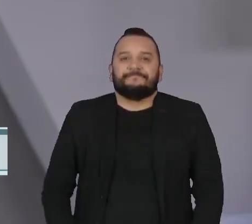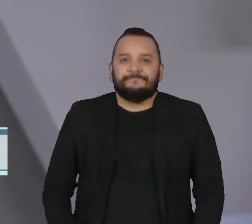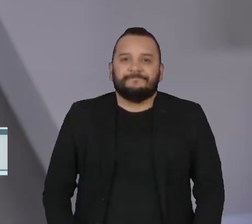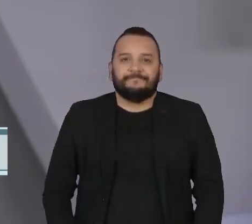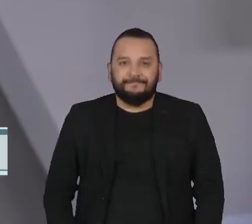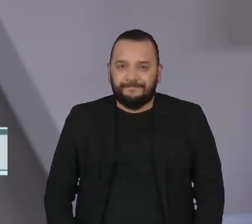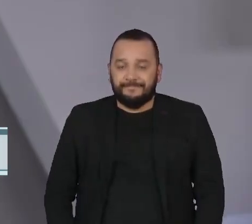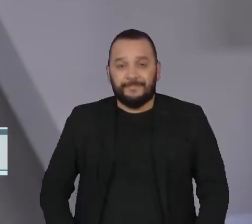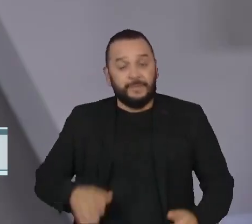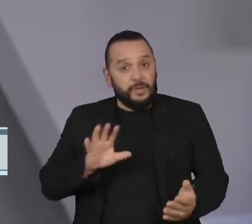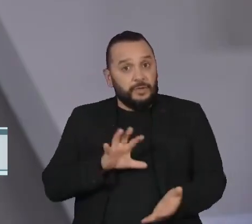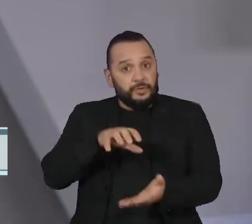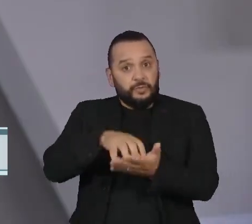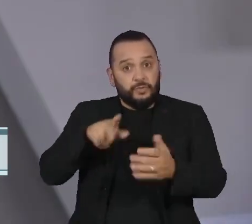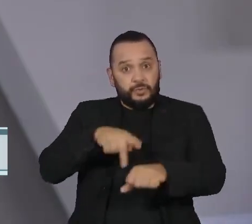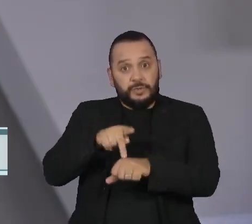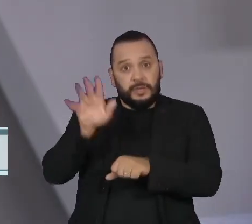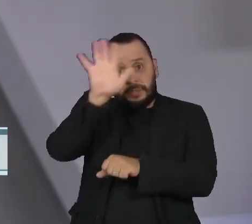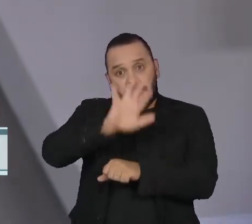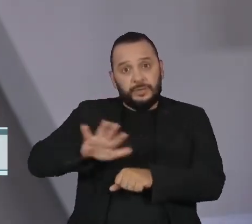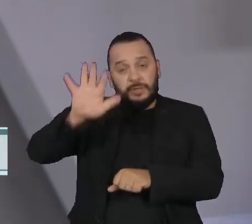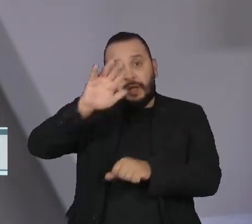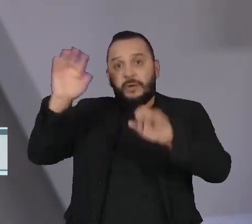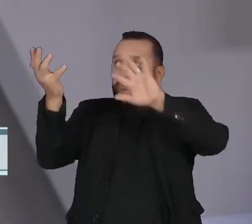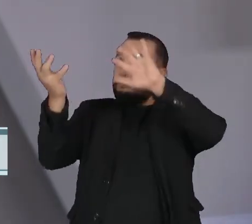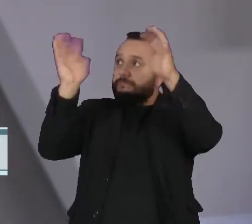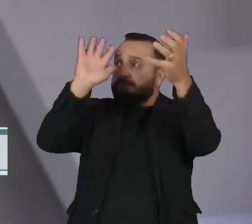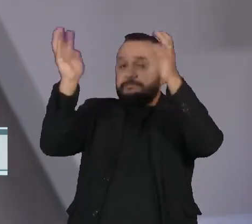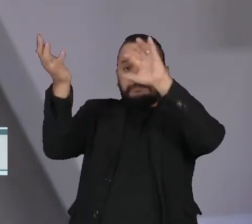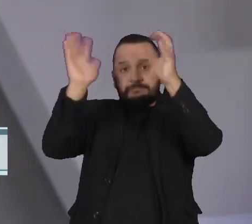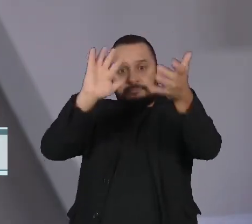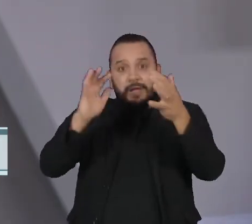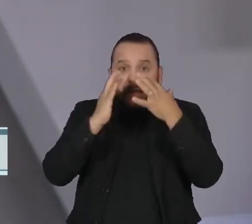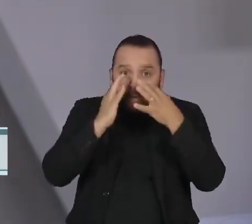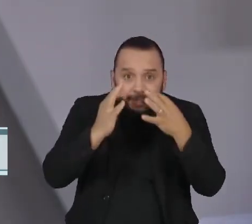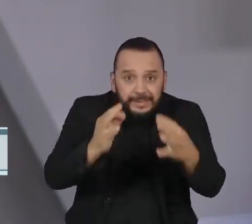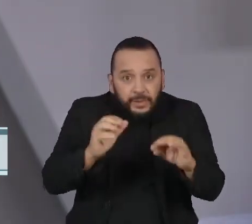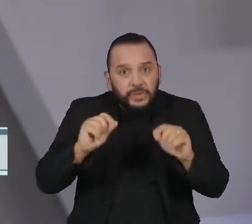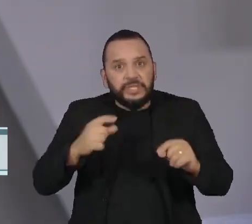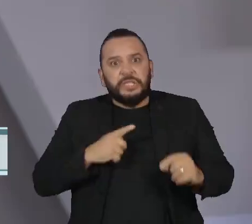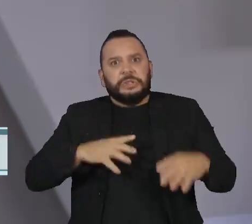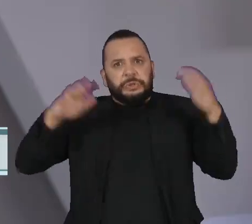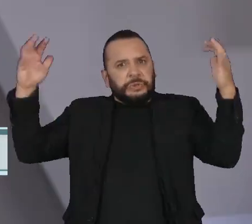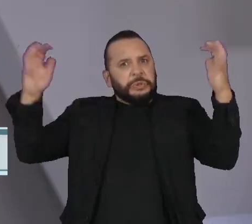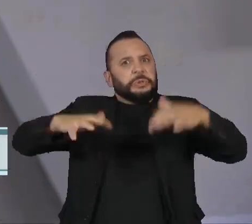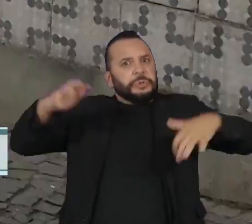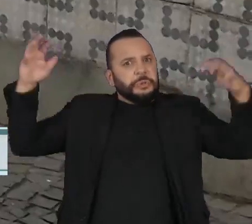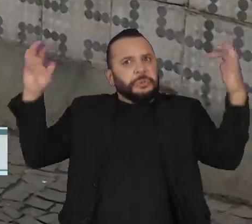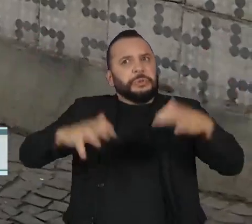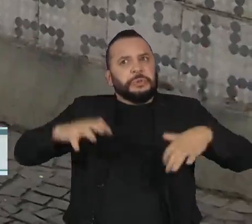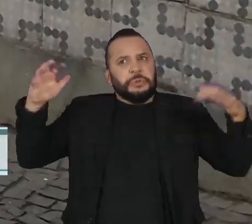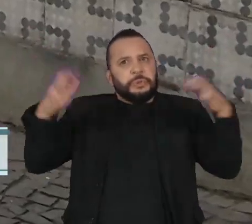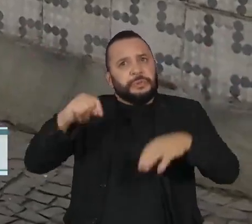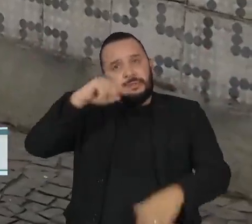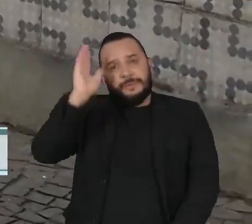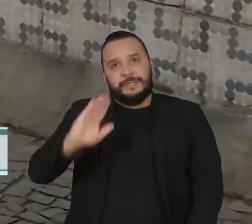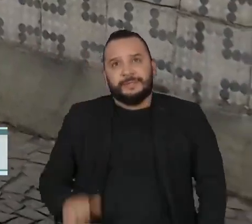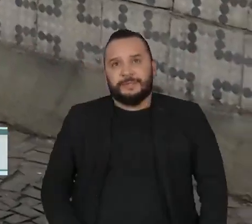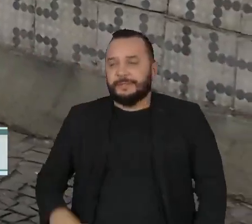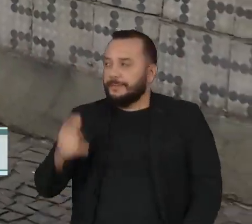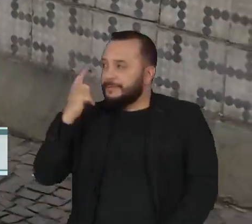e o Instituto Nacional de Meteorologia emitiu alerta para tempestades no país. No